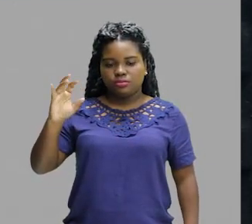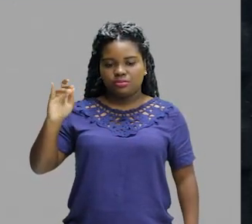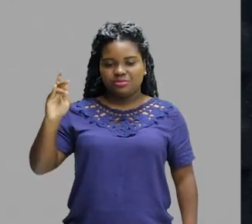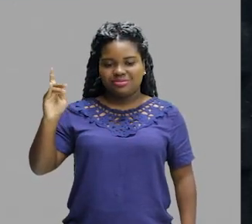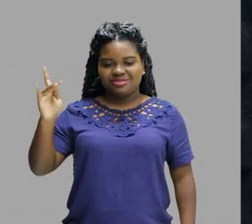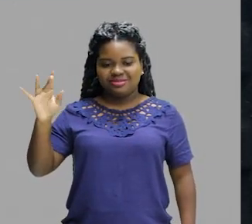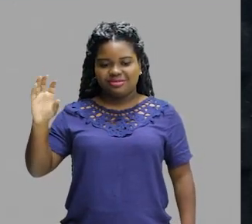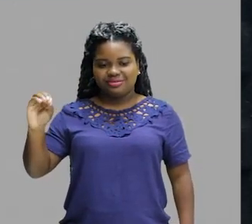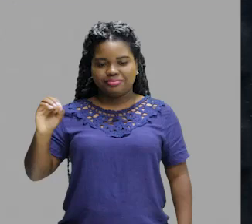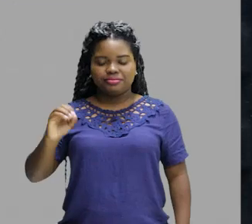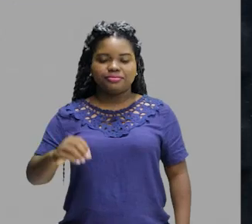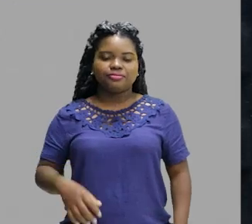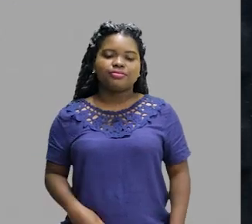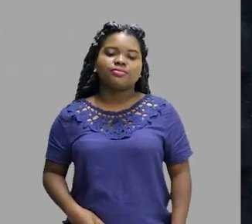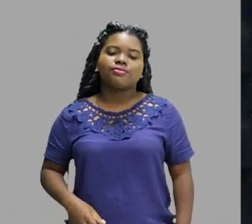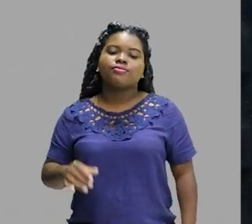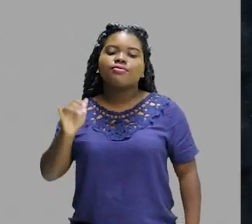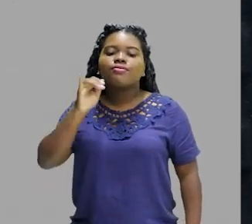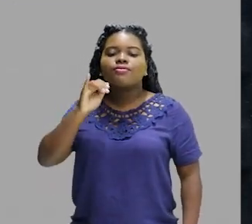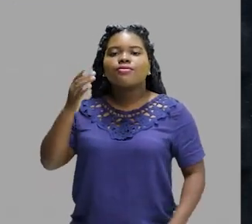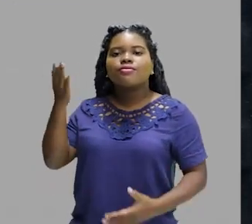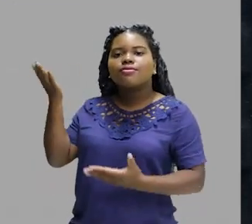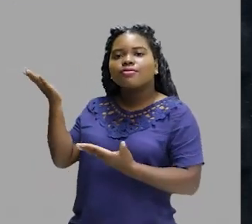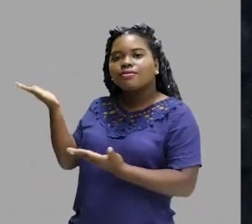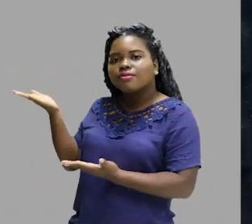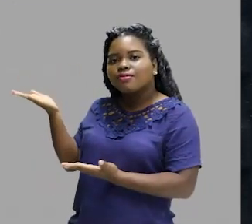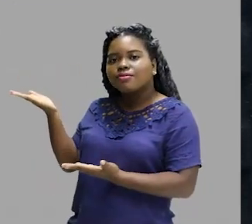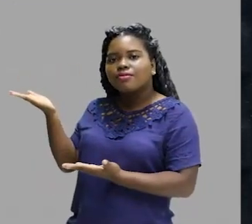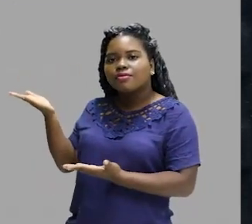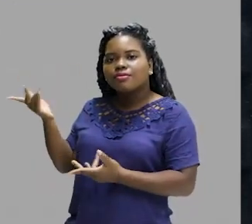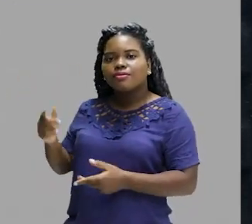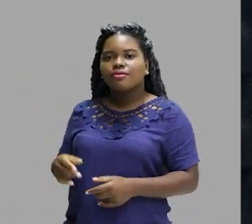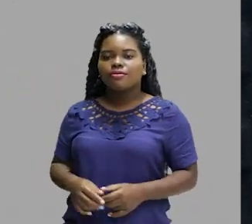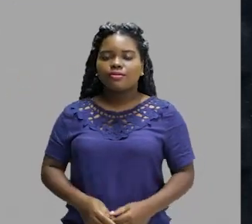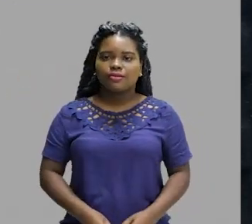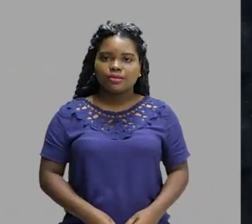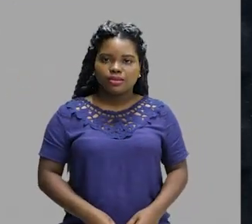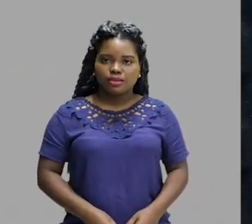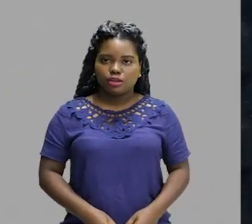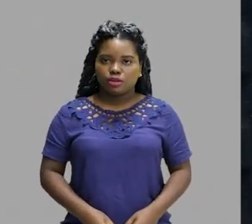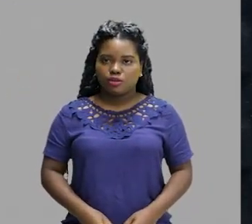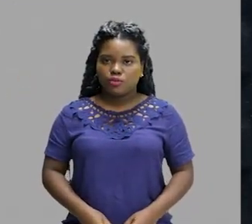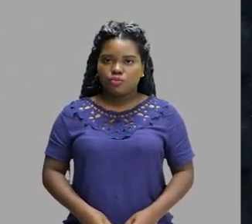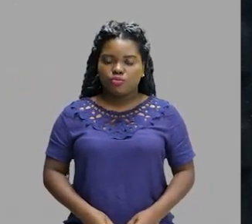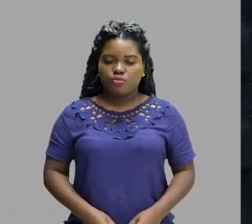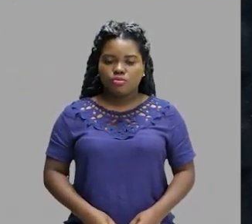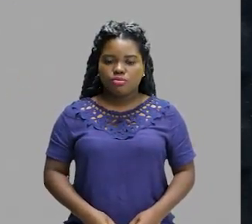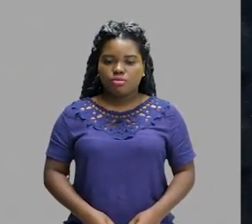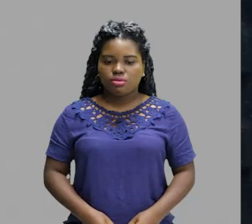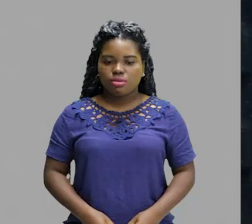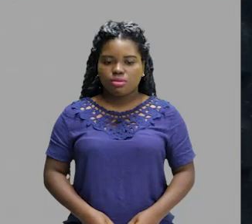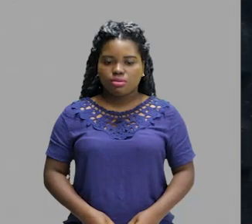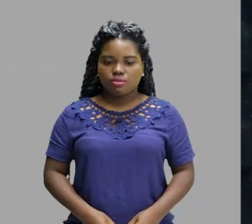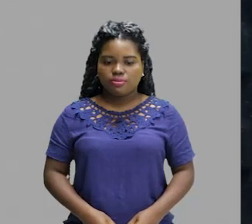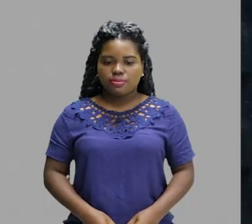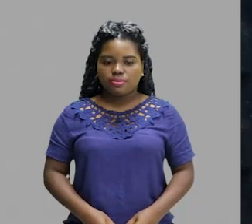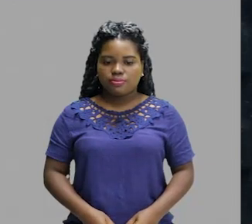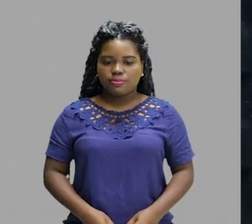mais particípio. Levo enviadas muitas demandas de emprego. Equivale